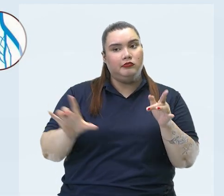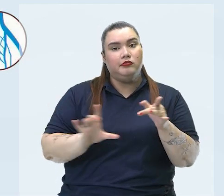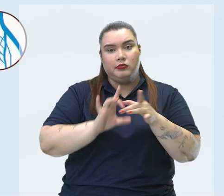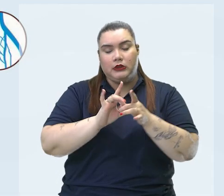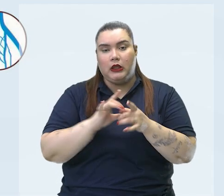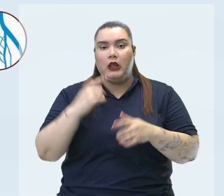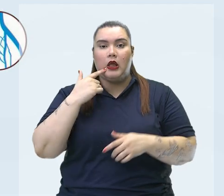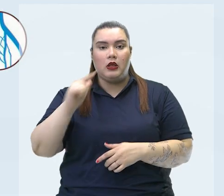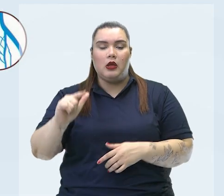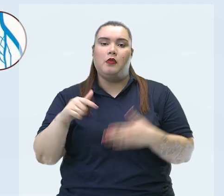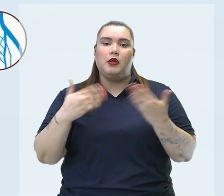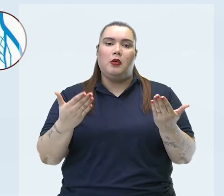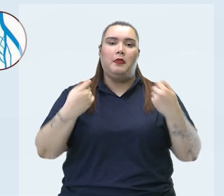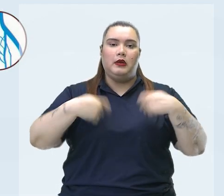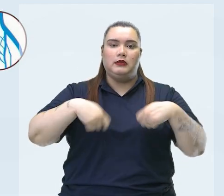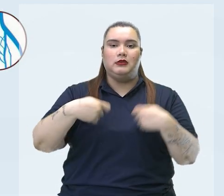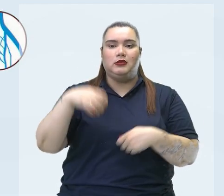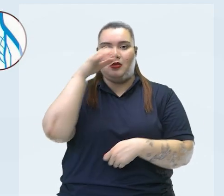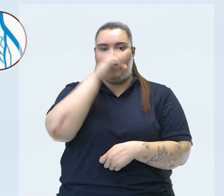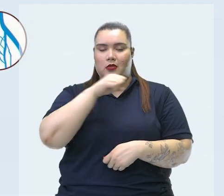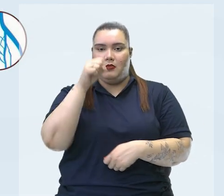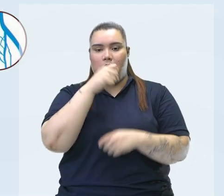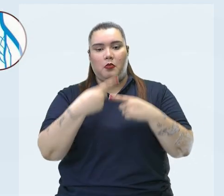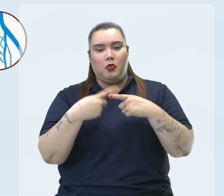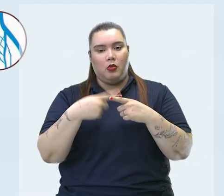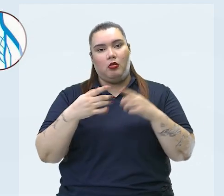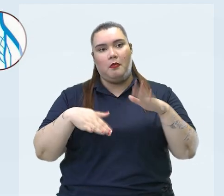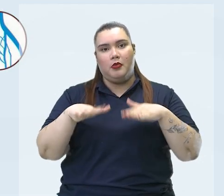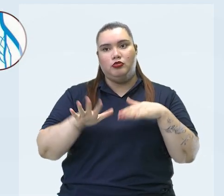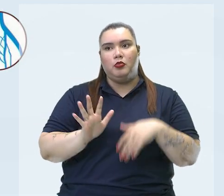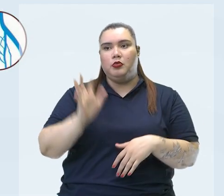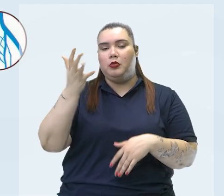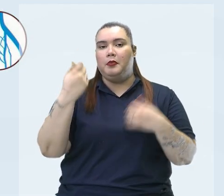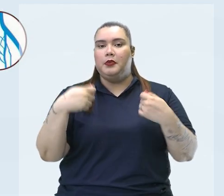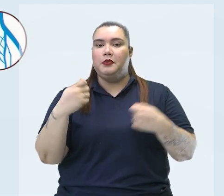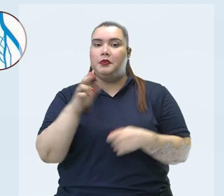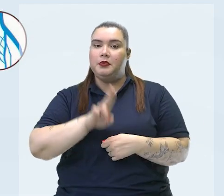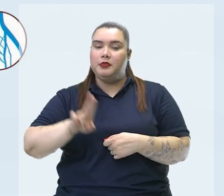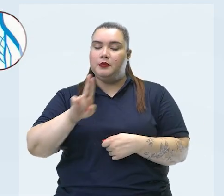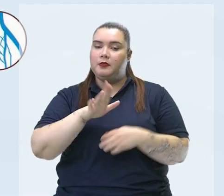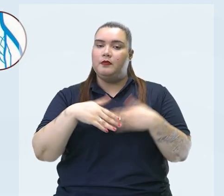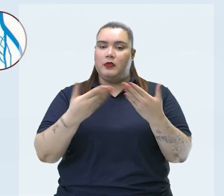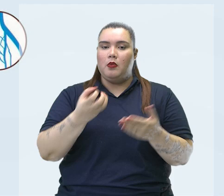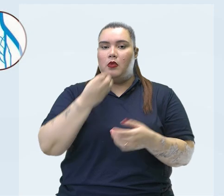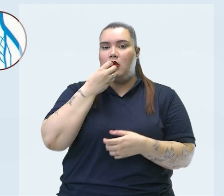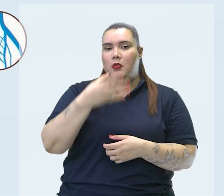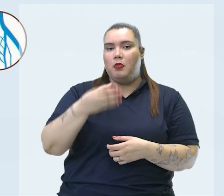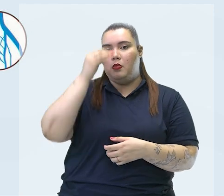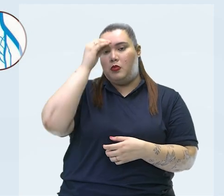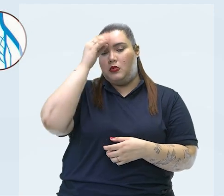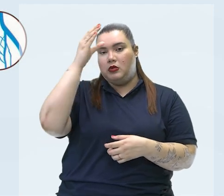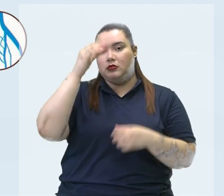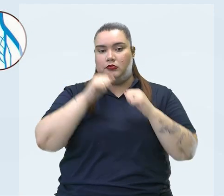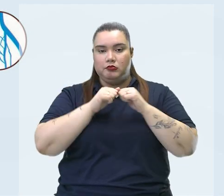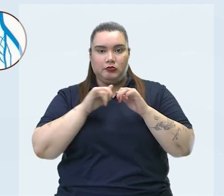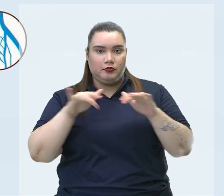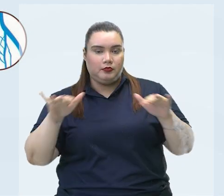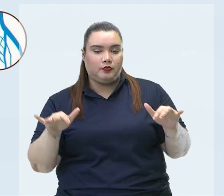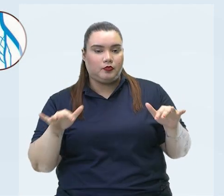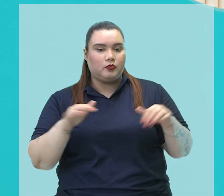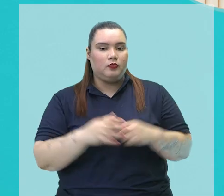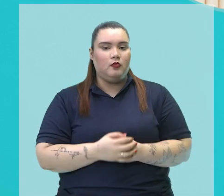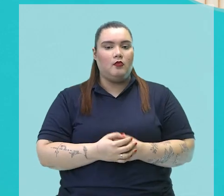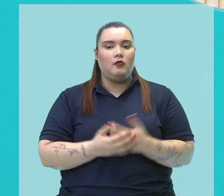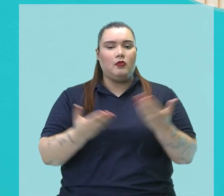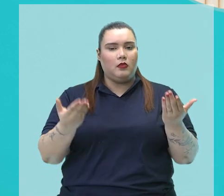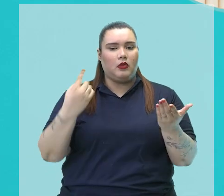precisa conhecer, porque a gente em algum momento pode utilizar, né? Então é sempre bom ampliar esse vocabulário, tá certo? Então nós